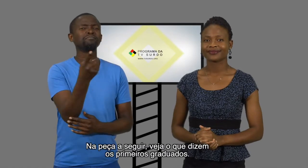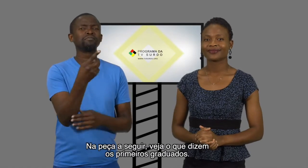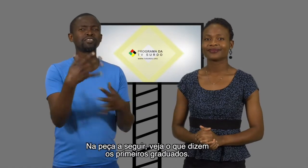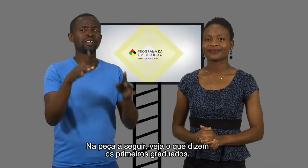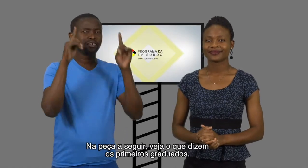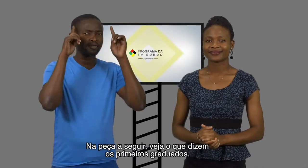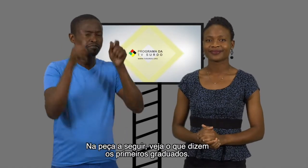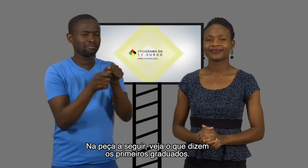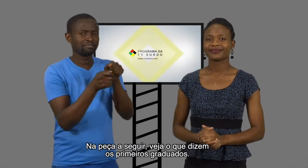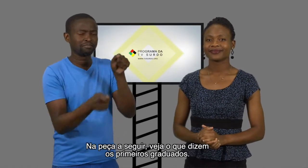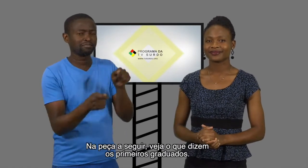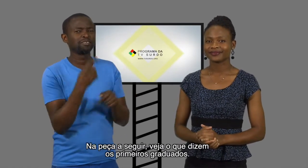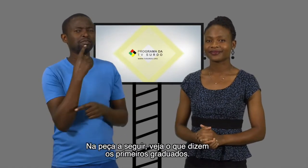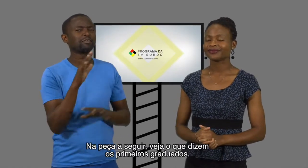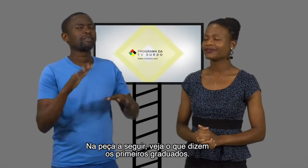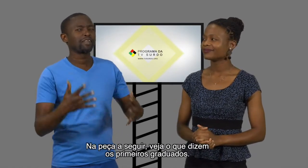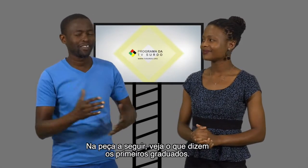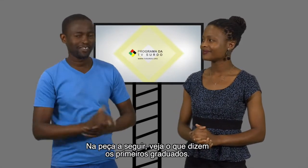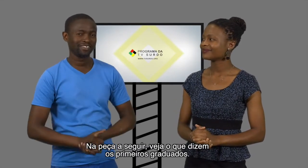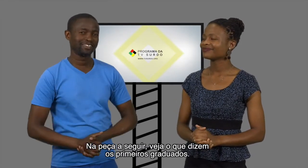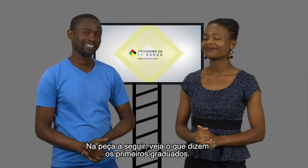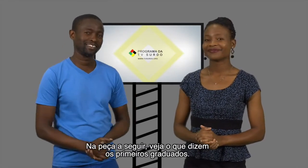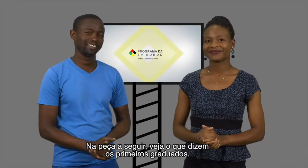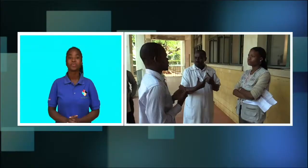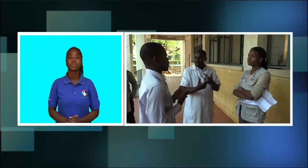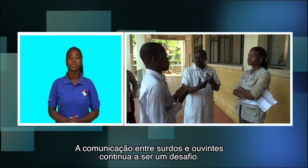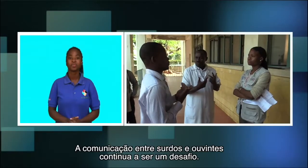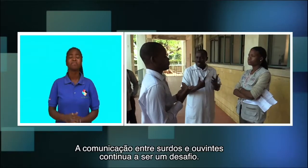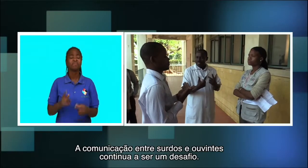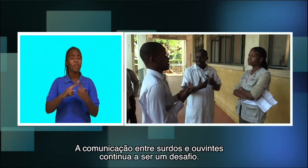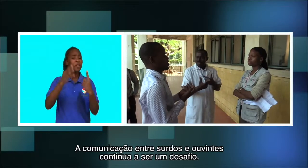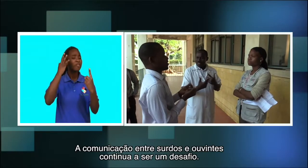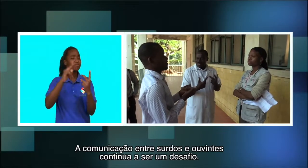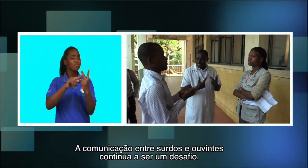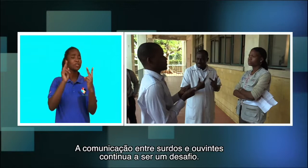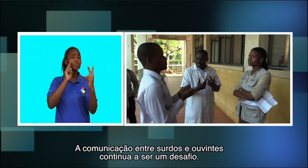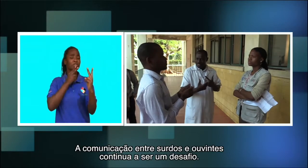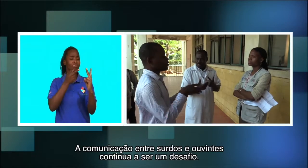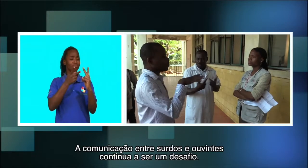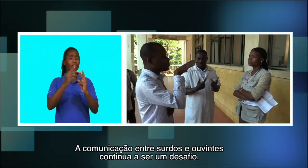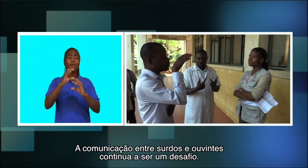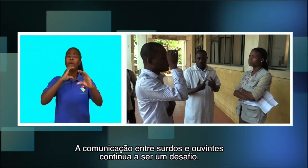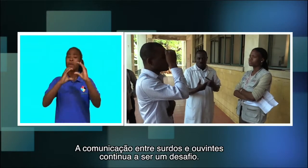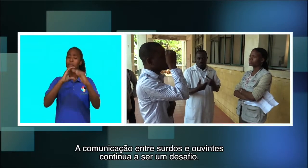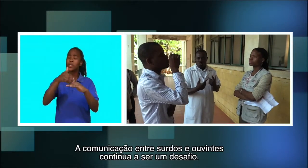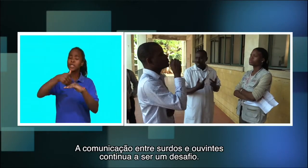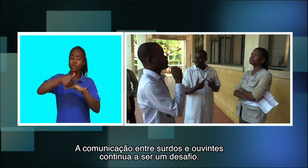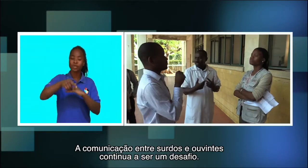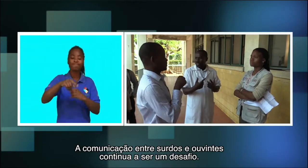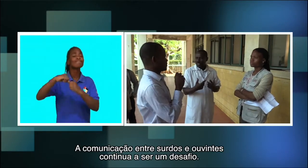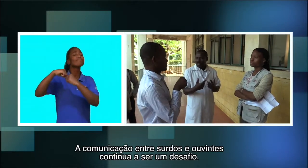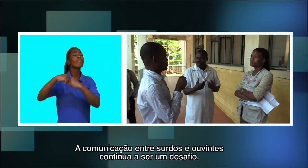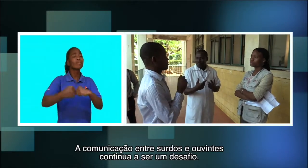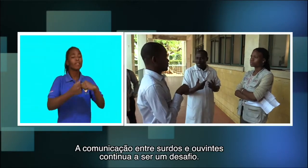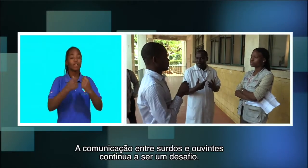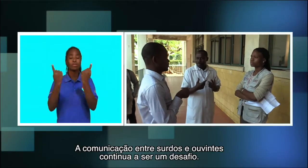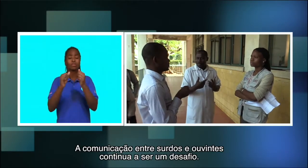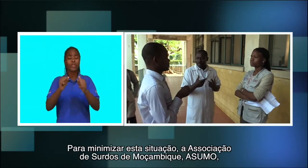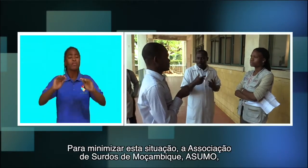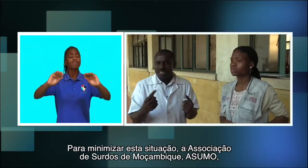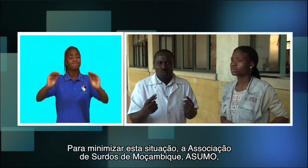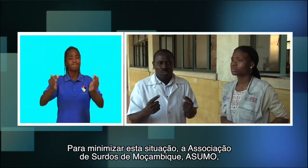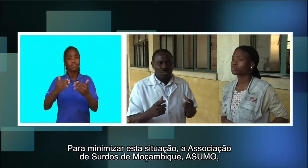peça a seguir, veja o que dizem os primeiros graduados. A comunicação entre surdos e ouvintes continua a ser um